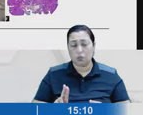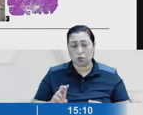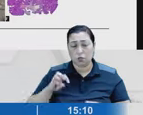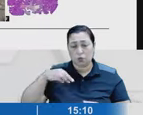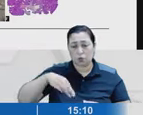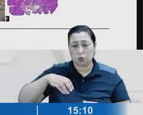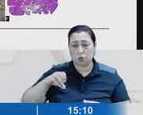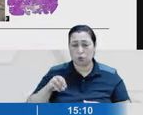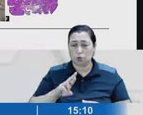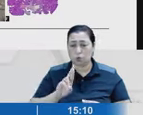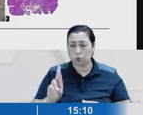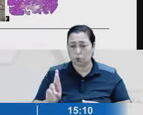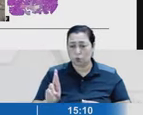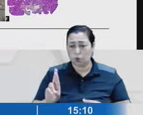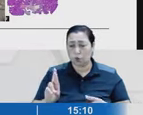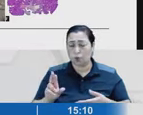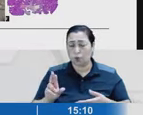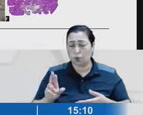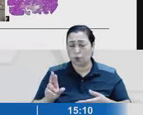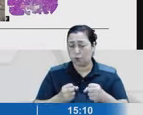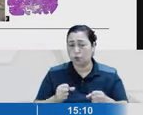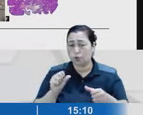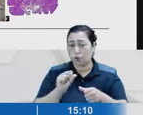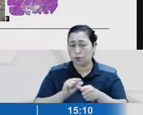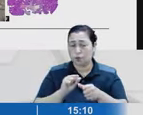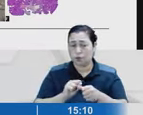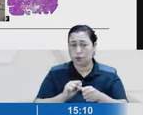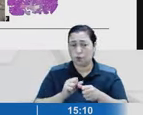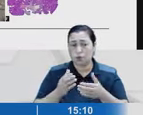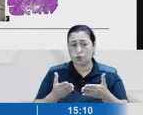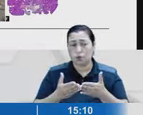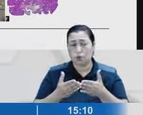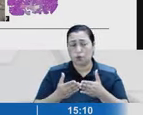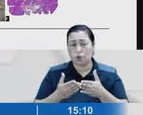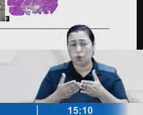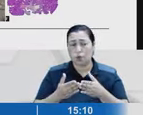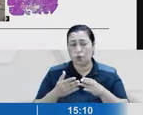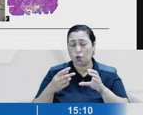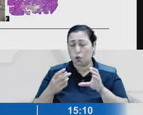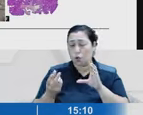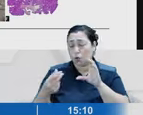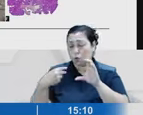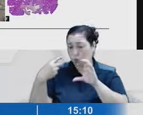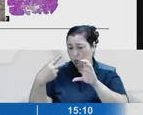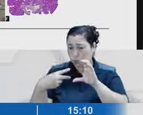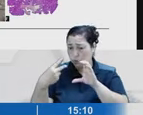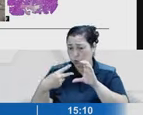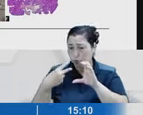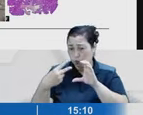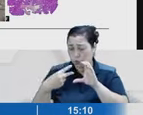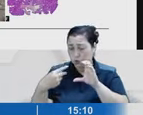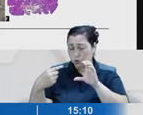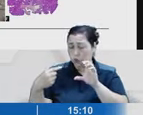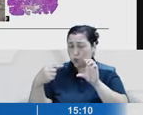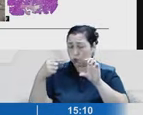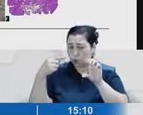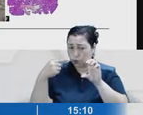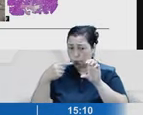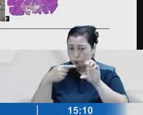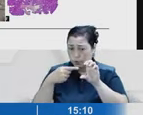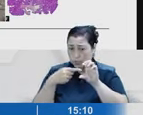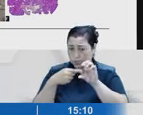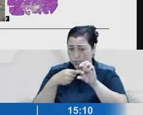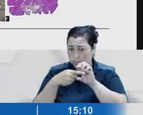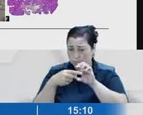ressecção transanal. É como se fosse uma videolaparoscopia pelo canal anal. Eu tenho um